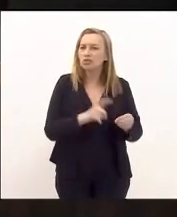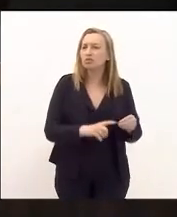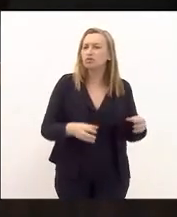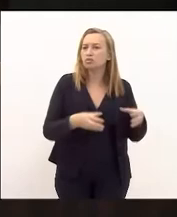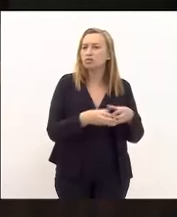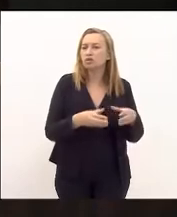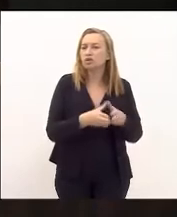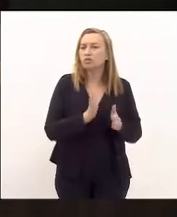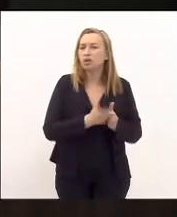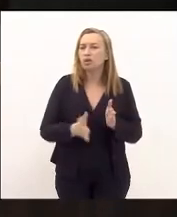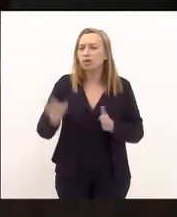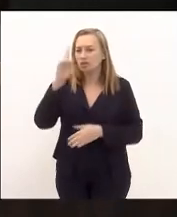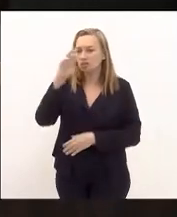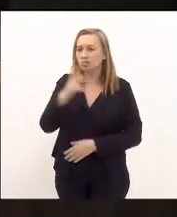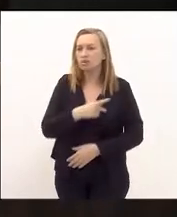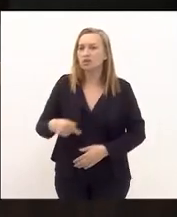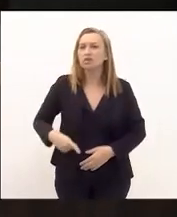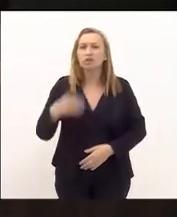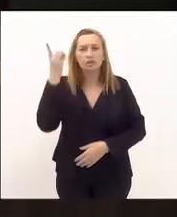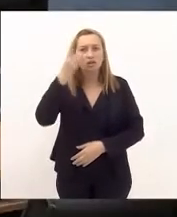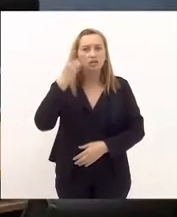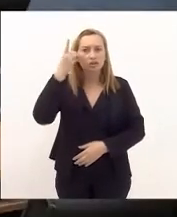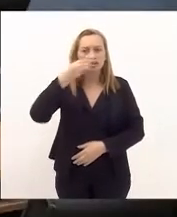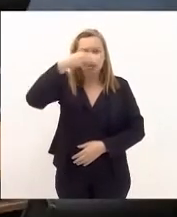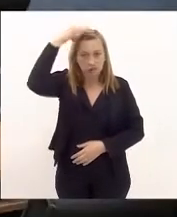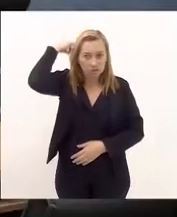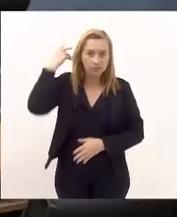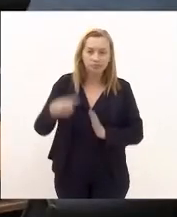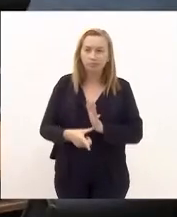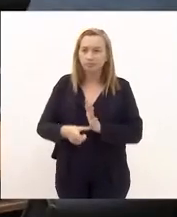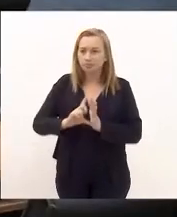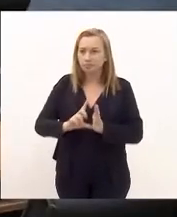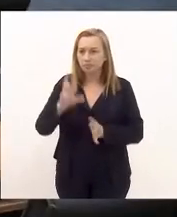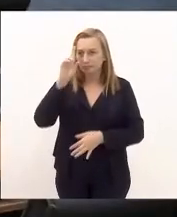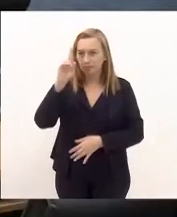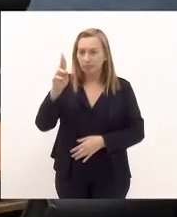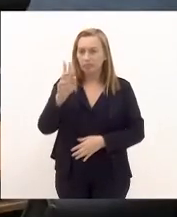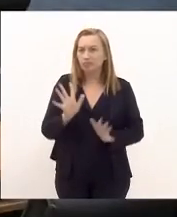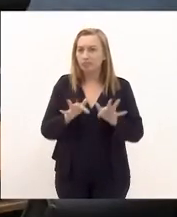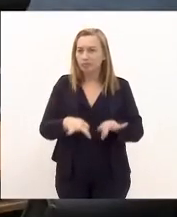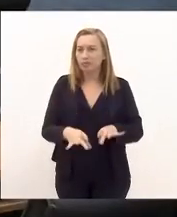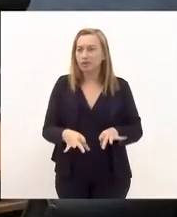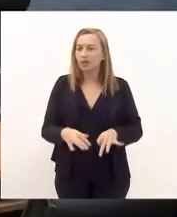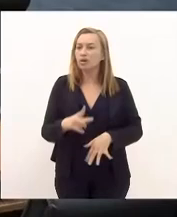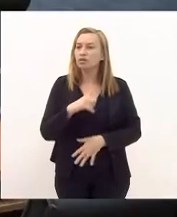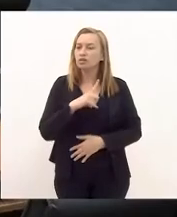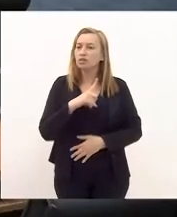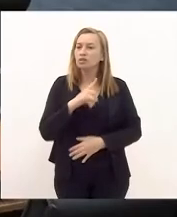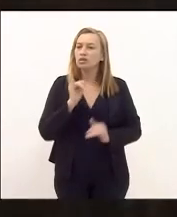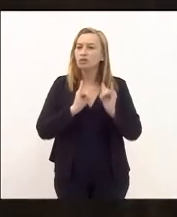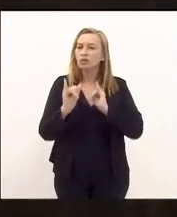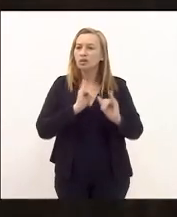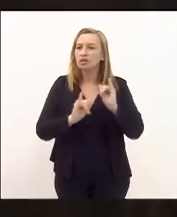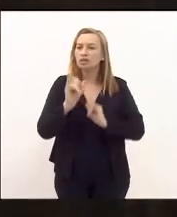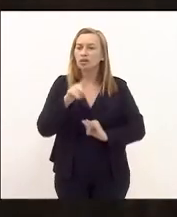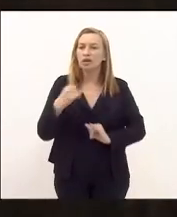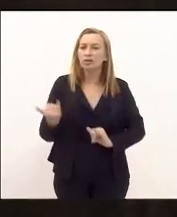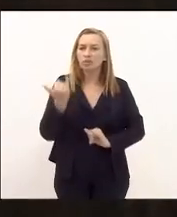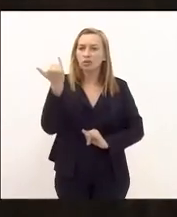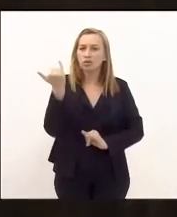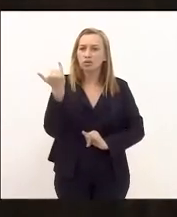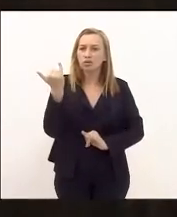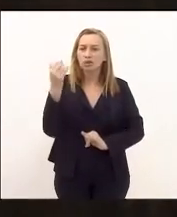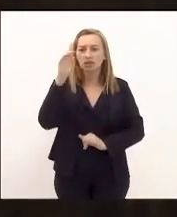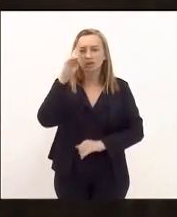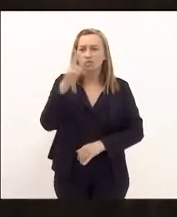comissões. Pela ordem, presidente. Pela ordem, deputado Márcio Pacheco. Antes de Vossa Excelência encerrar, eu tenho uma informação que é importante,